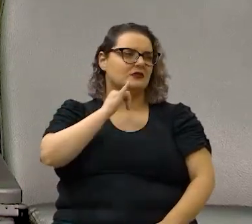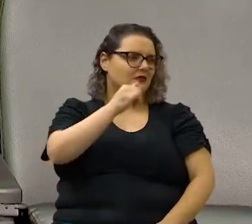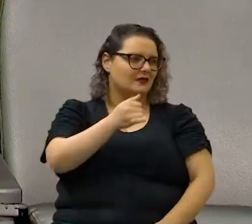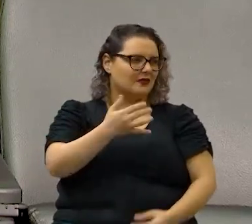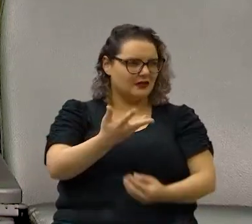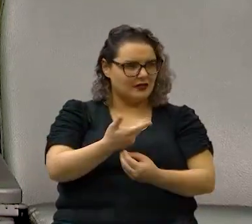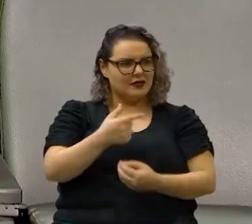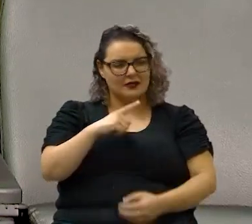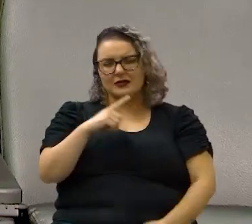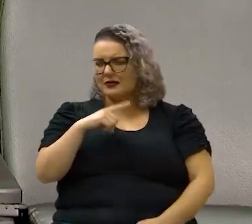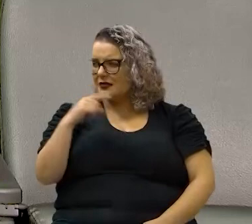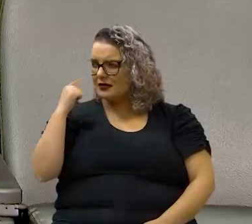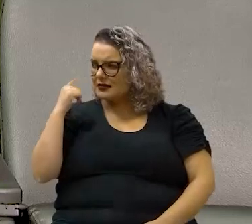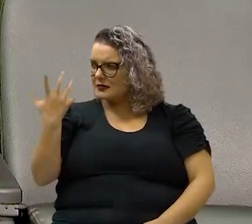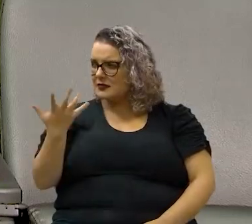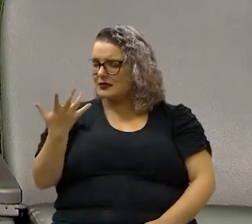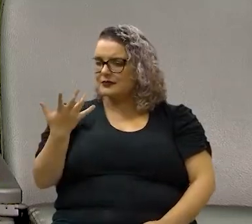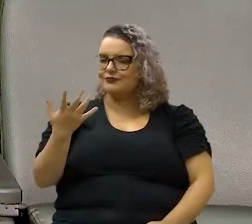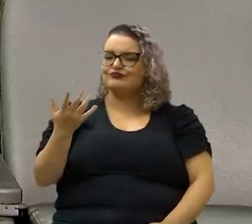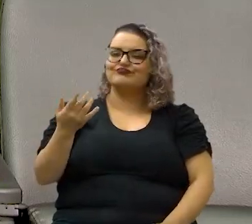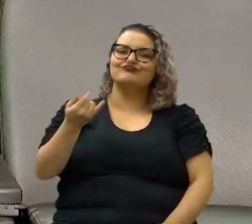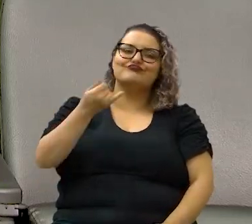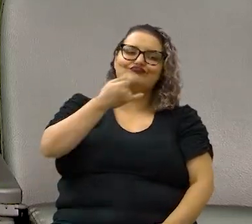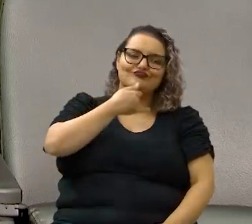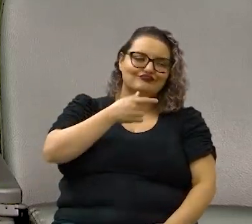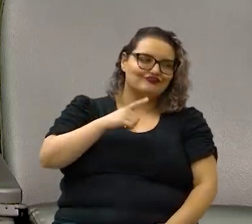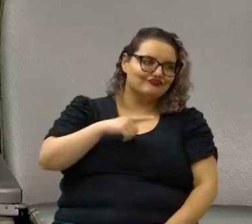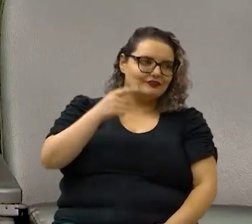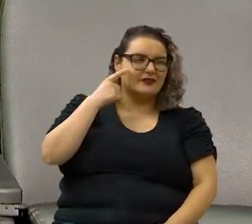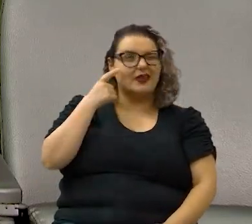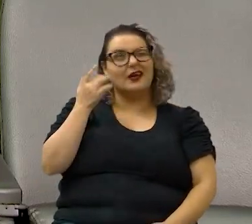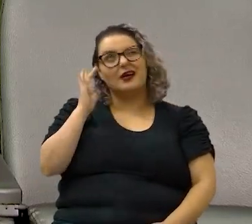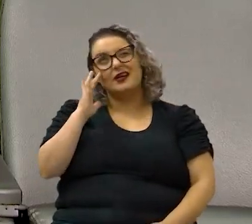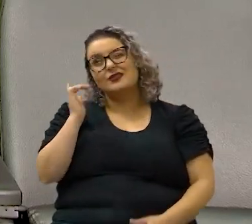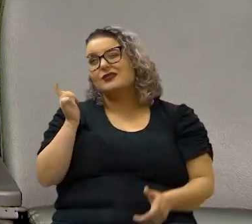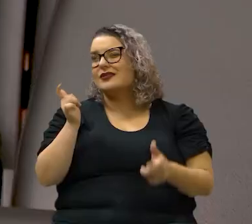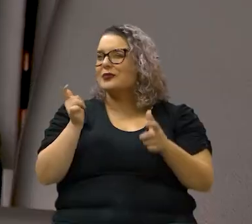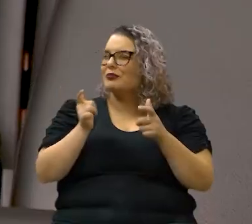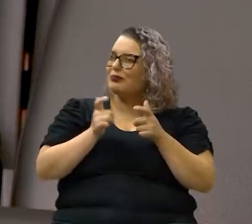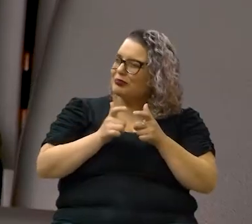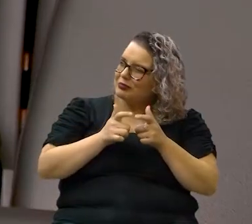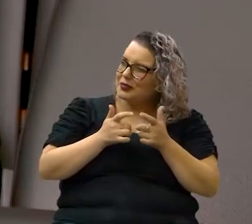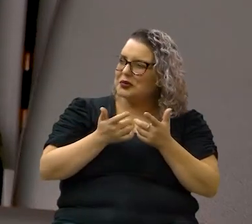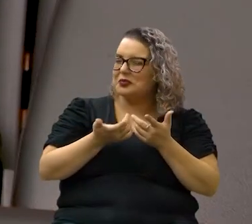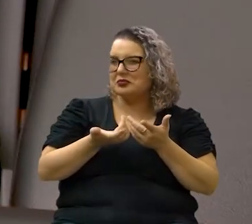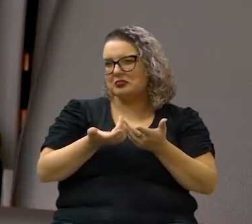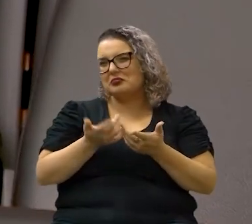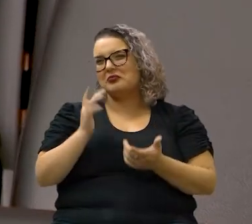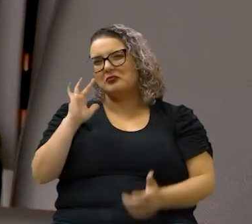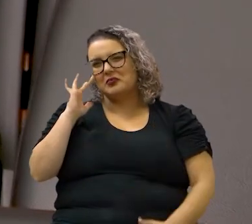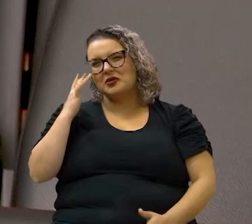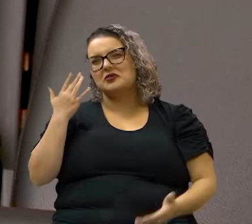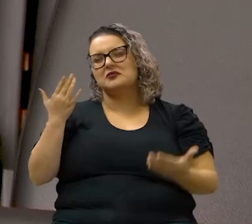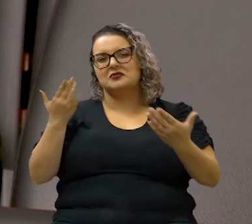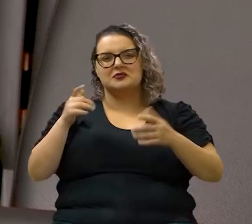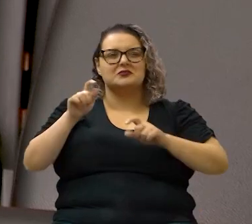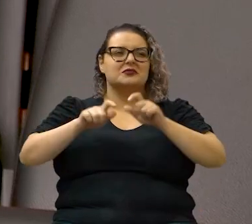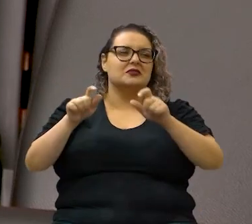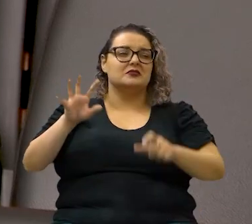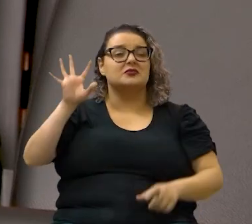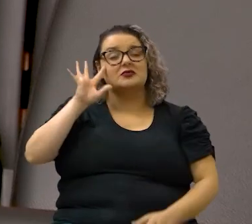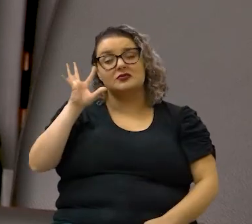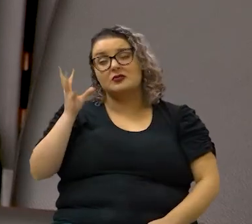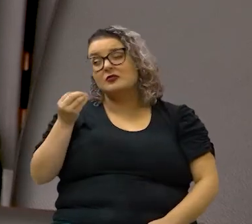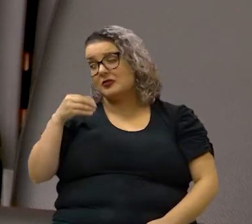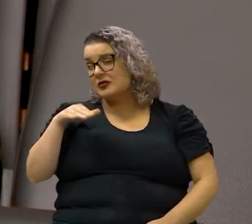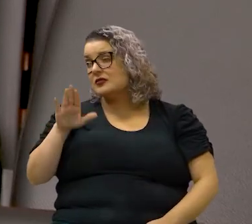falar que é arte. Existe ainda esse pensamento? Infelizmente sim, eu acho que ele é menor, eu acho que hoje as pessoas